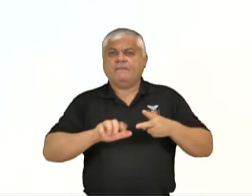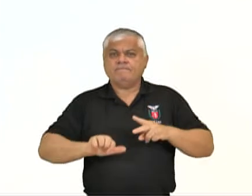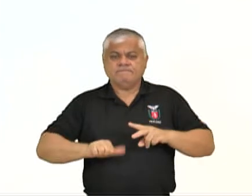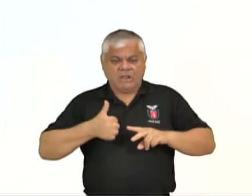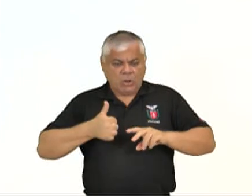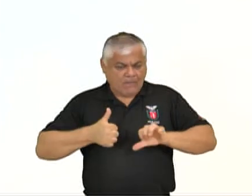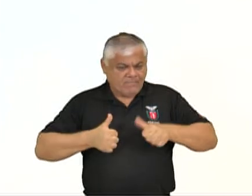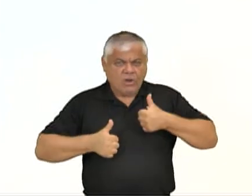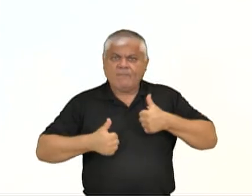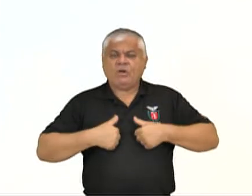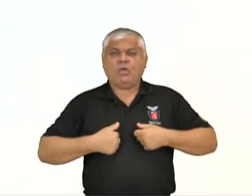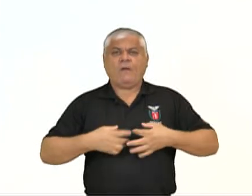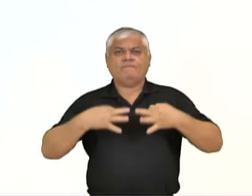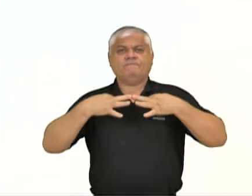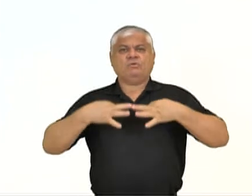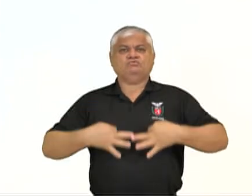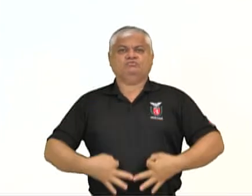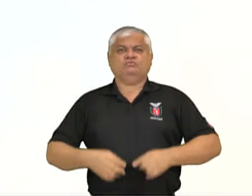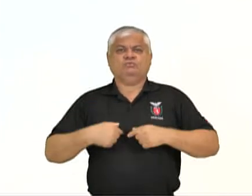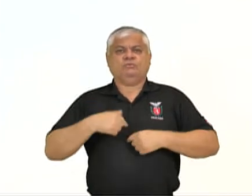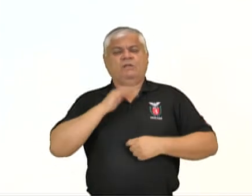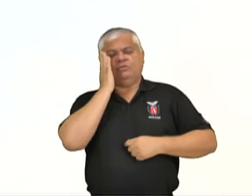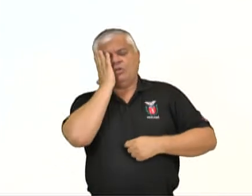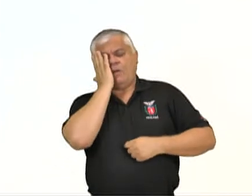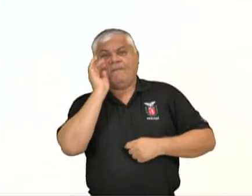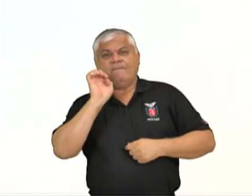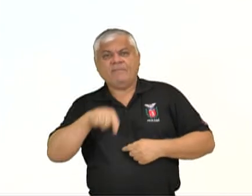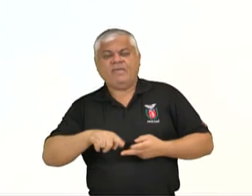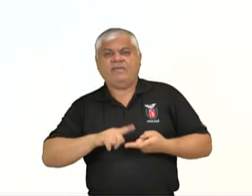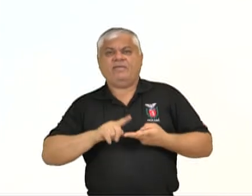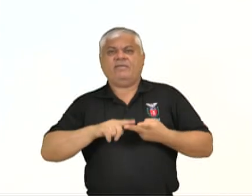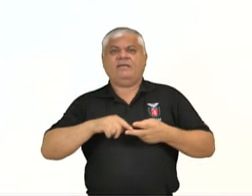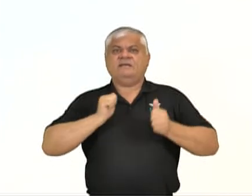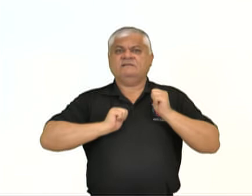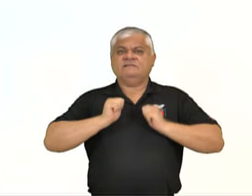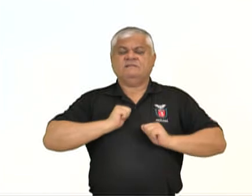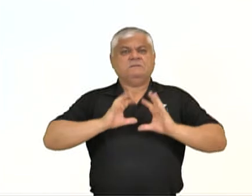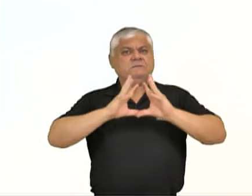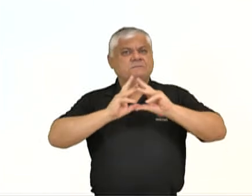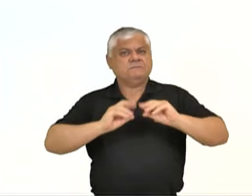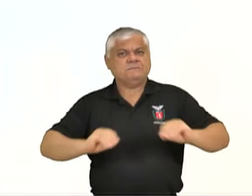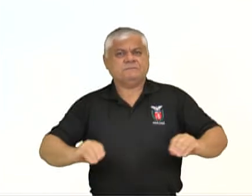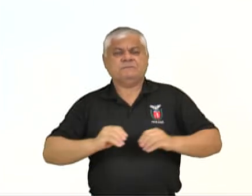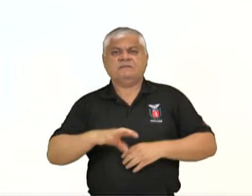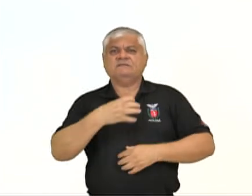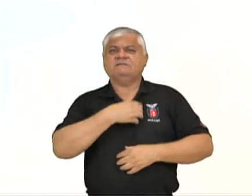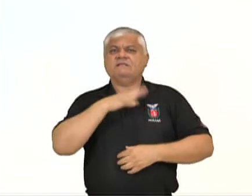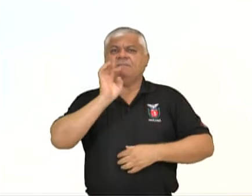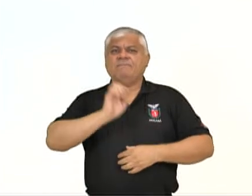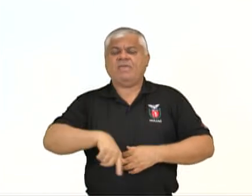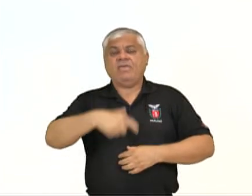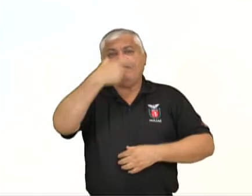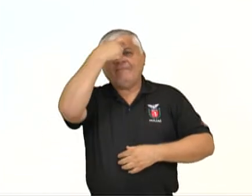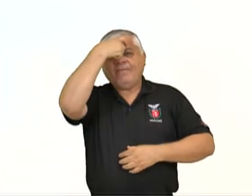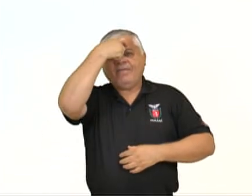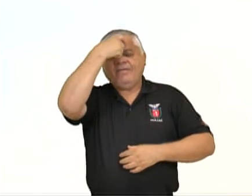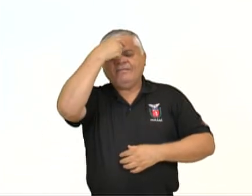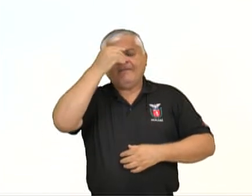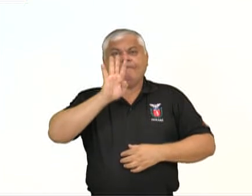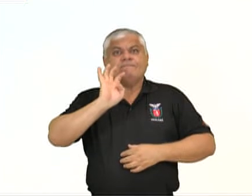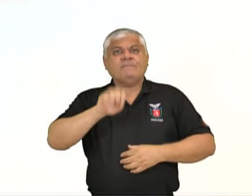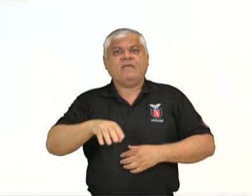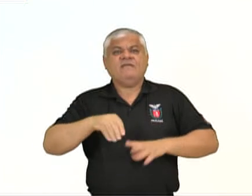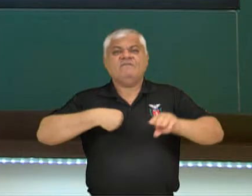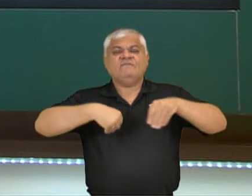como postura, ansiedade, sono, metabolismo e mobilidade, bem-estar pleno, físico e mental,